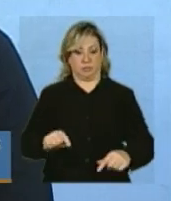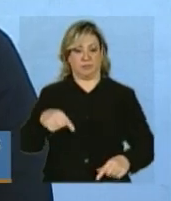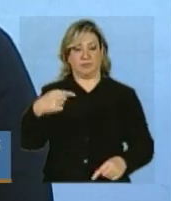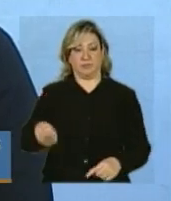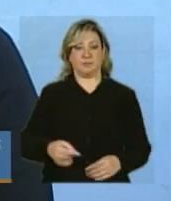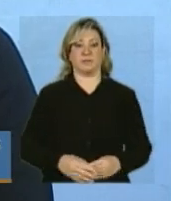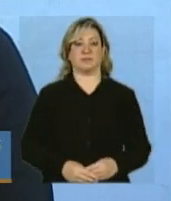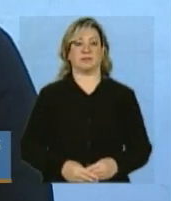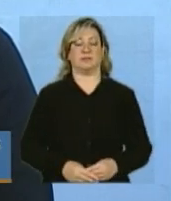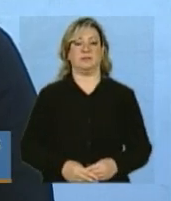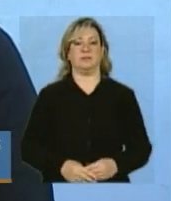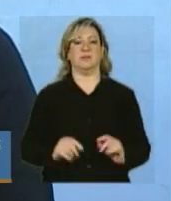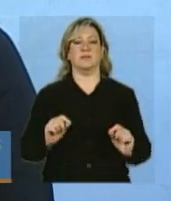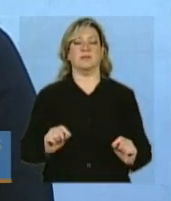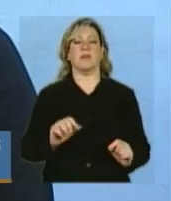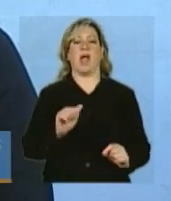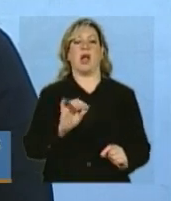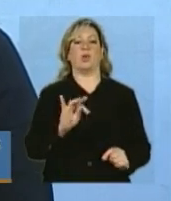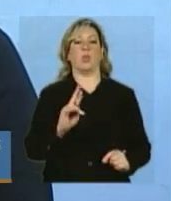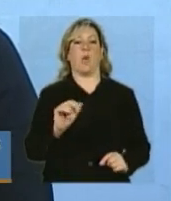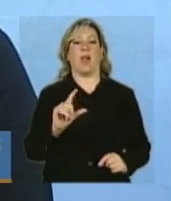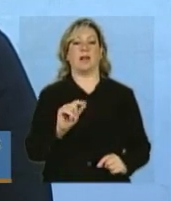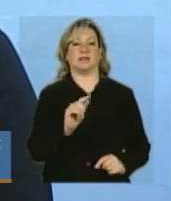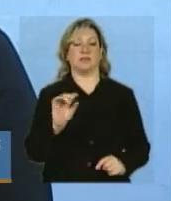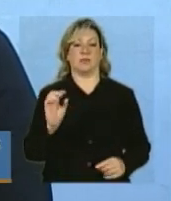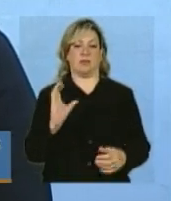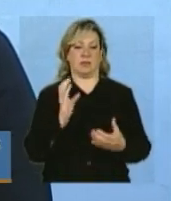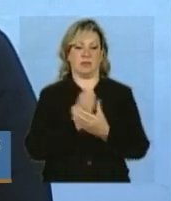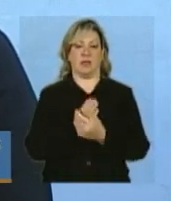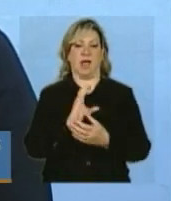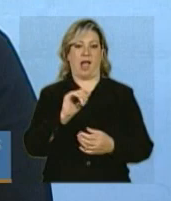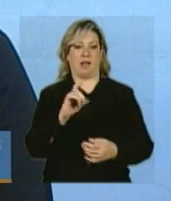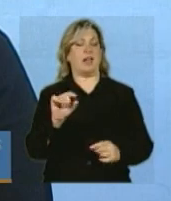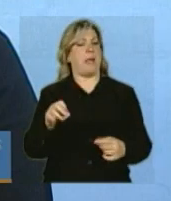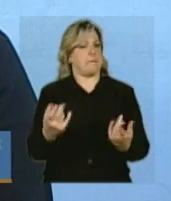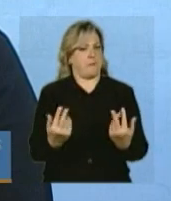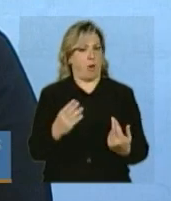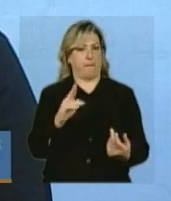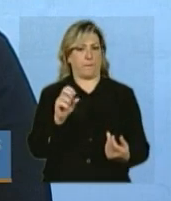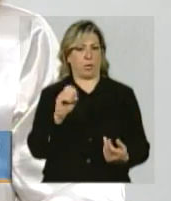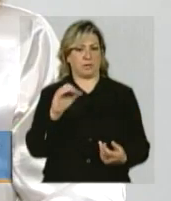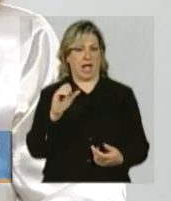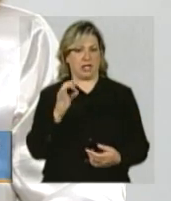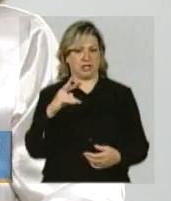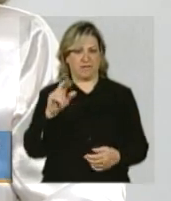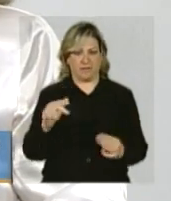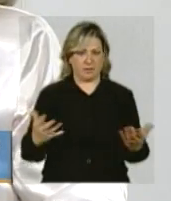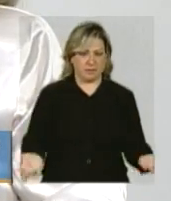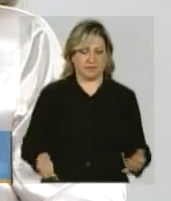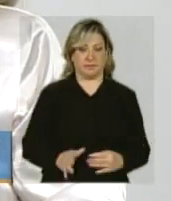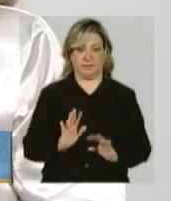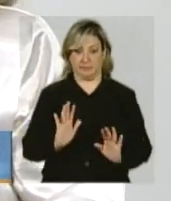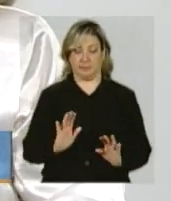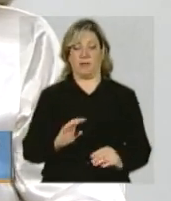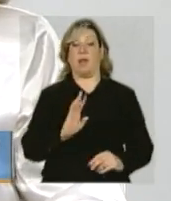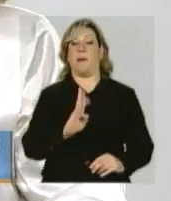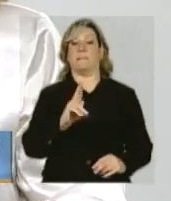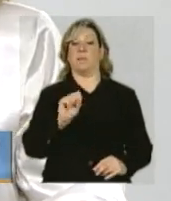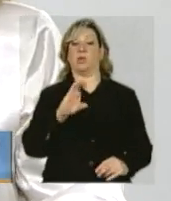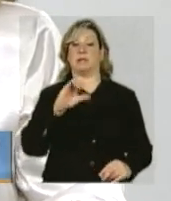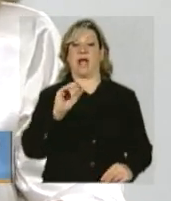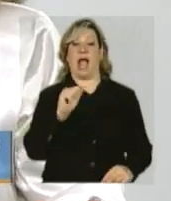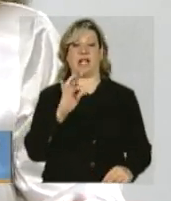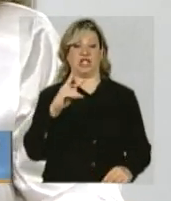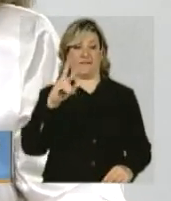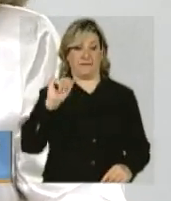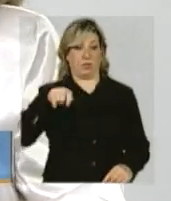seguinte. Atualização cadastral é o mesmo que busca ativa? Bem, a busca ativa nós podemos ter,